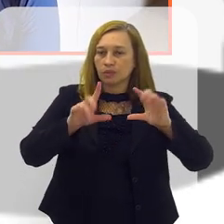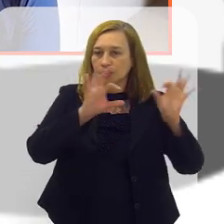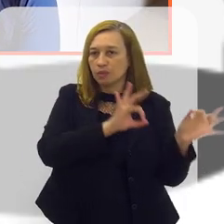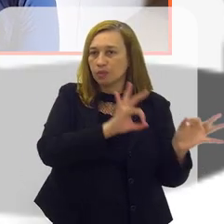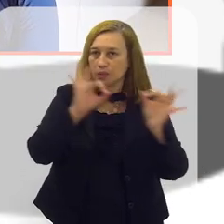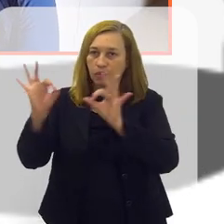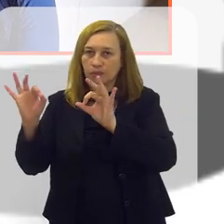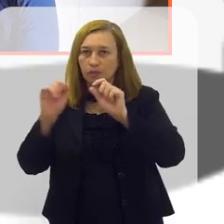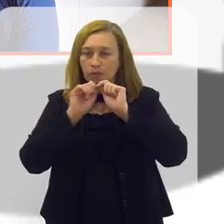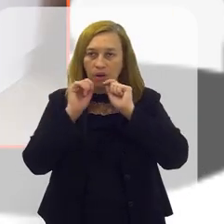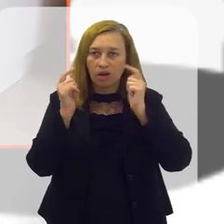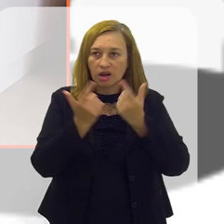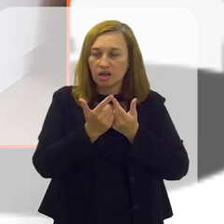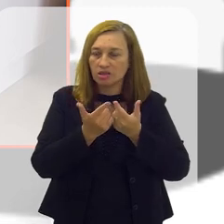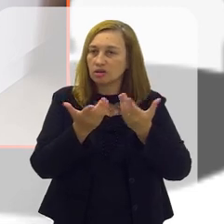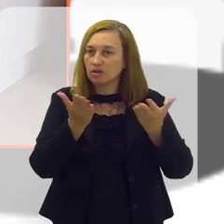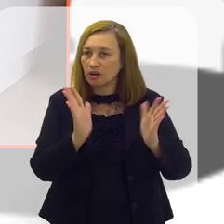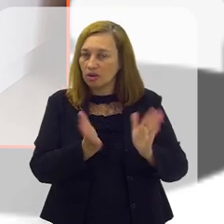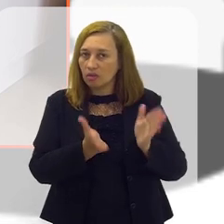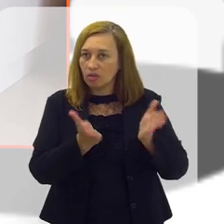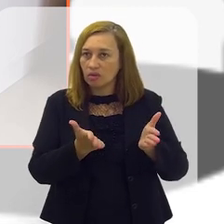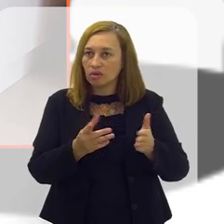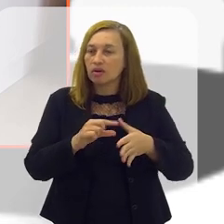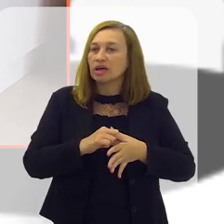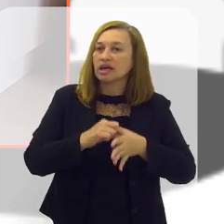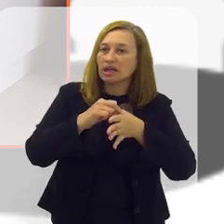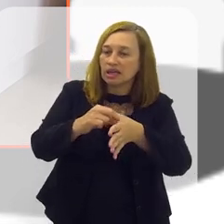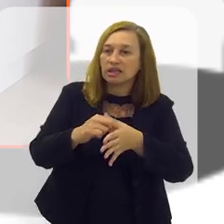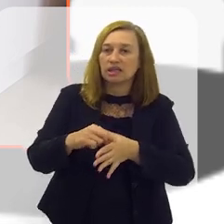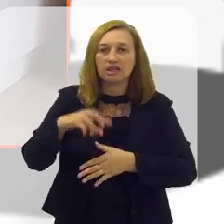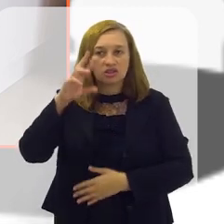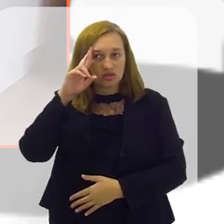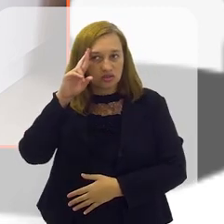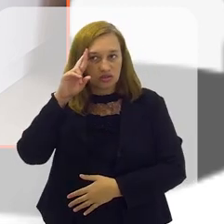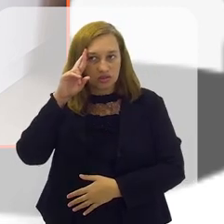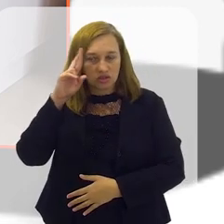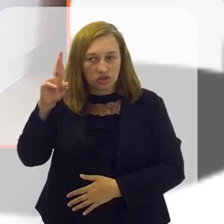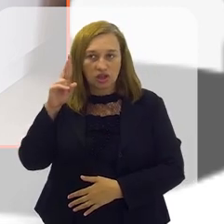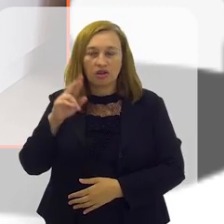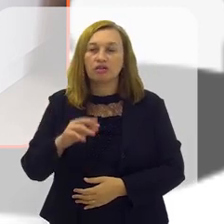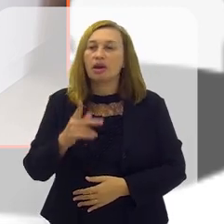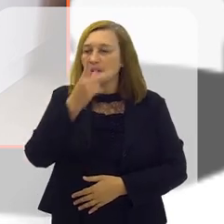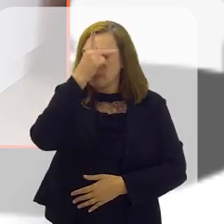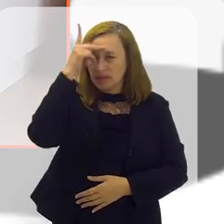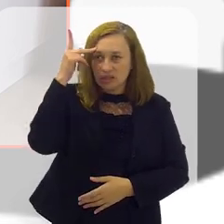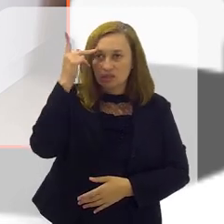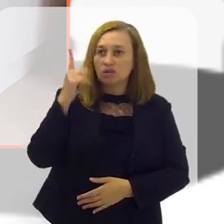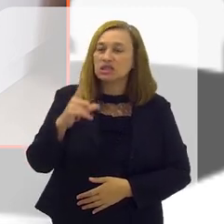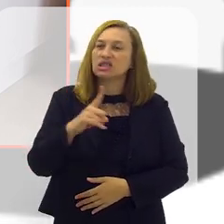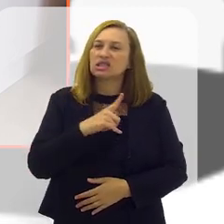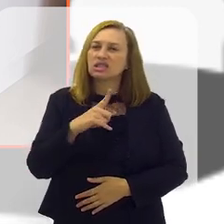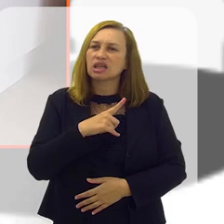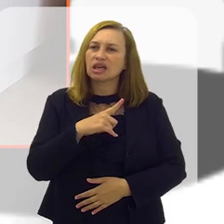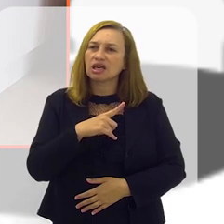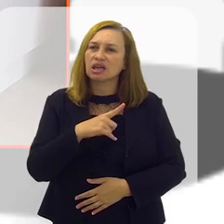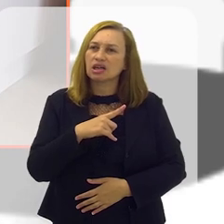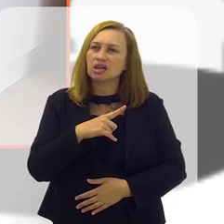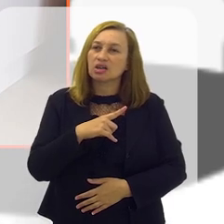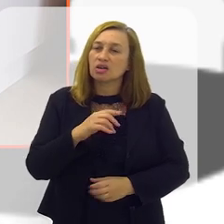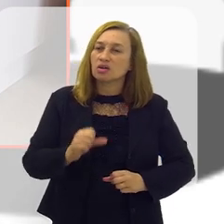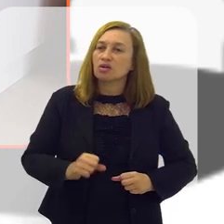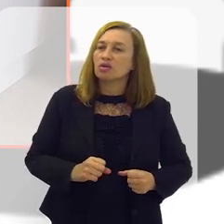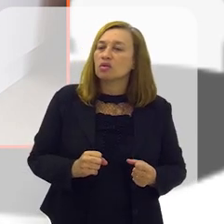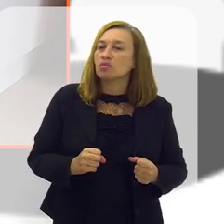por exemplo, a gente pega líderes, pega gestores, pega pessoas que têm